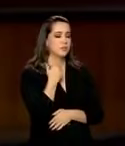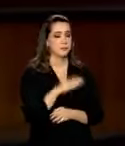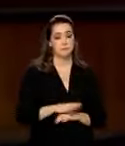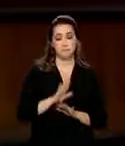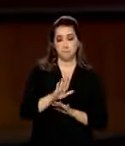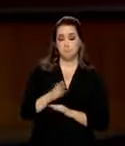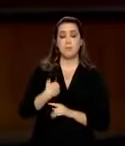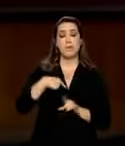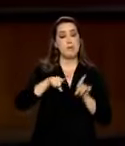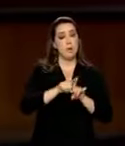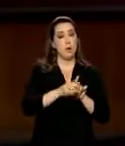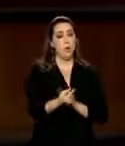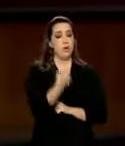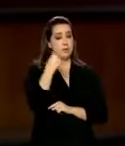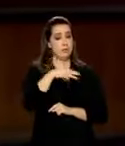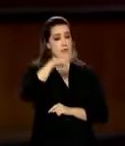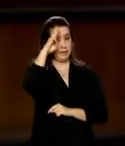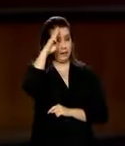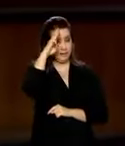da Caixa Econômica Federal inaugurou